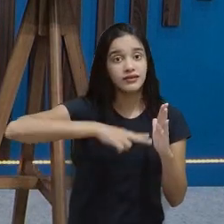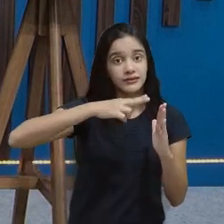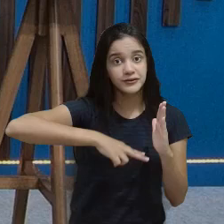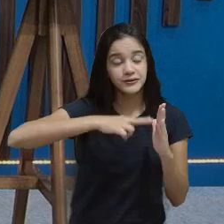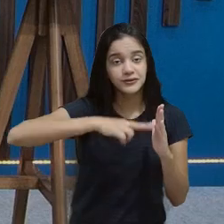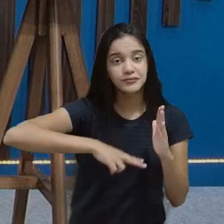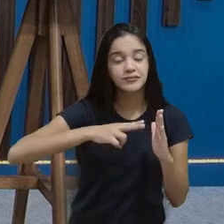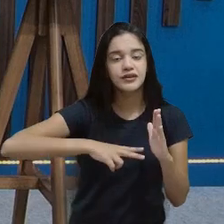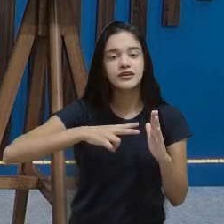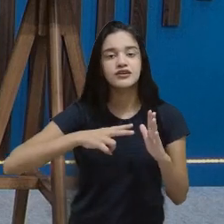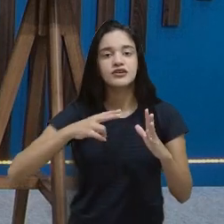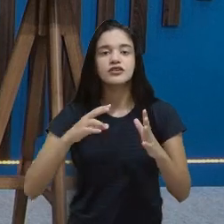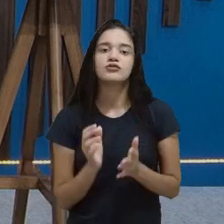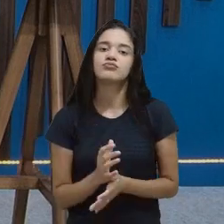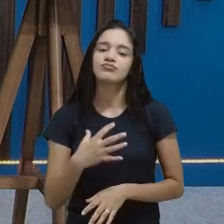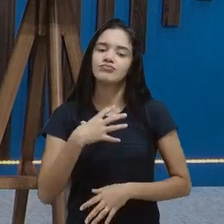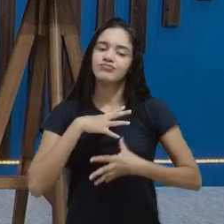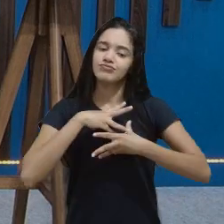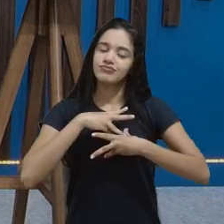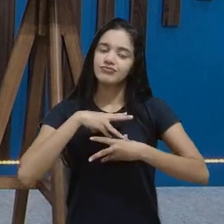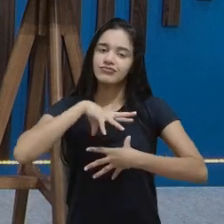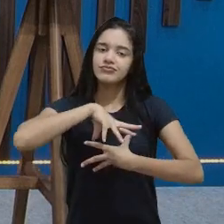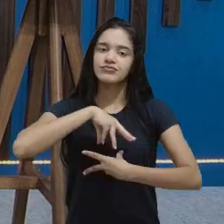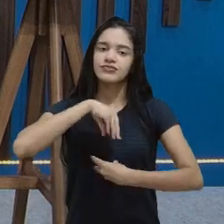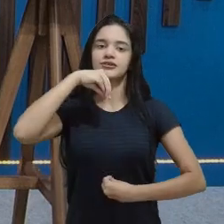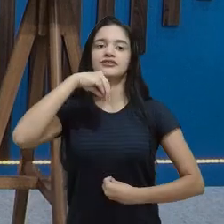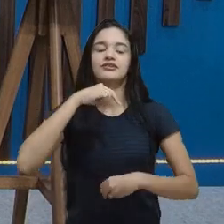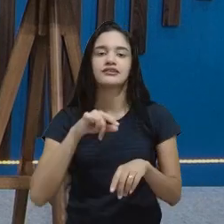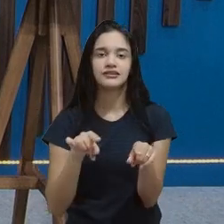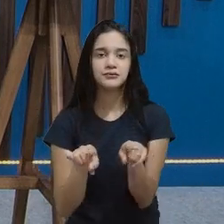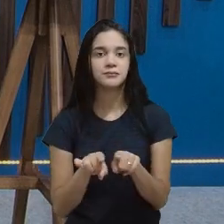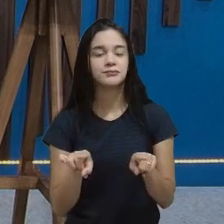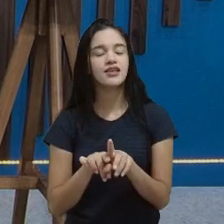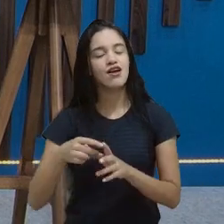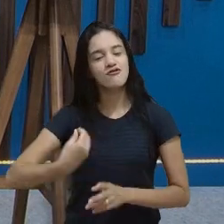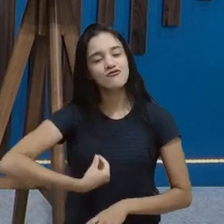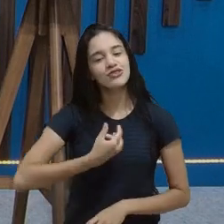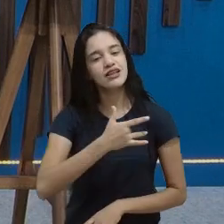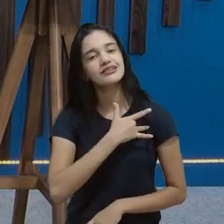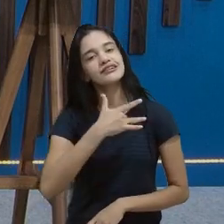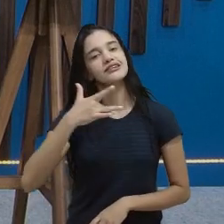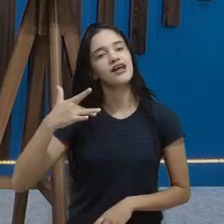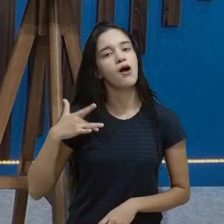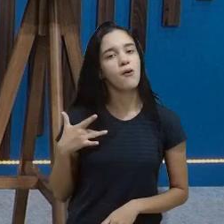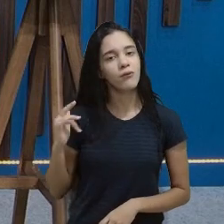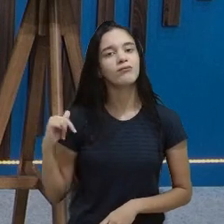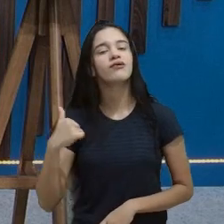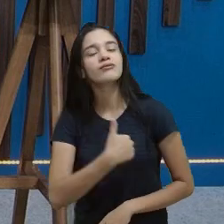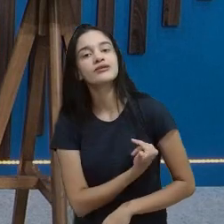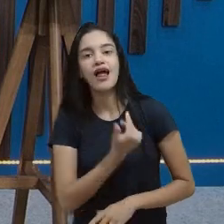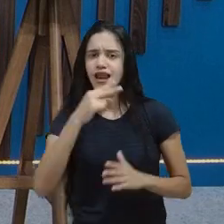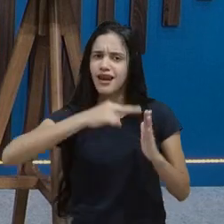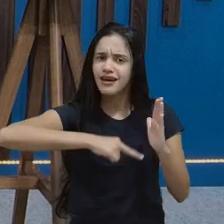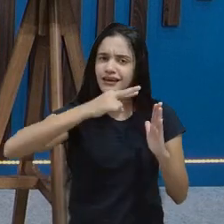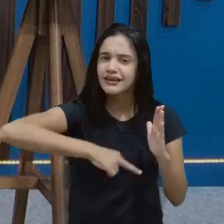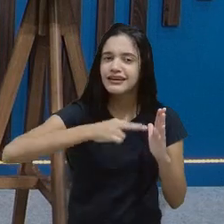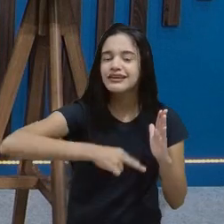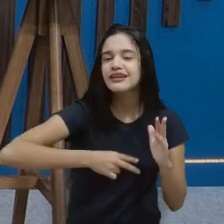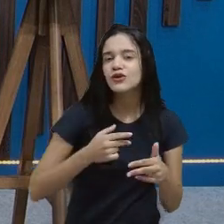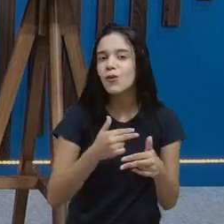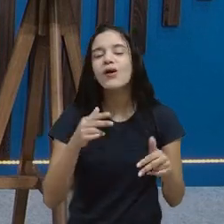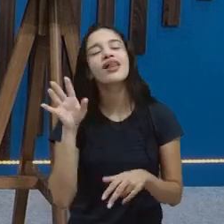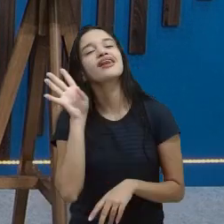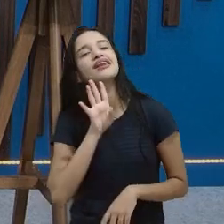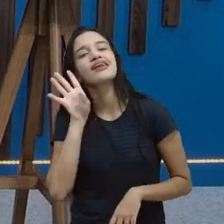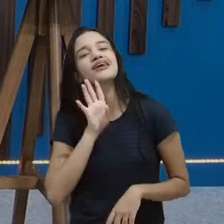nos cura, não é? Então, uma boa leitura, ela traz vida, saúde para a gente. Então, vamos ler coisas legais,